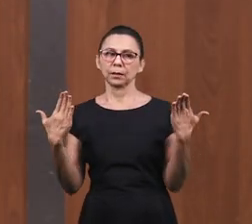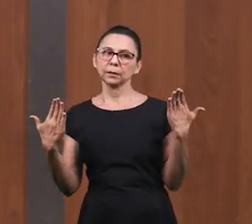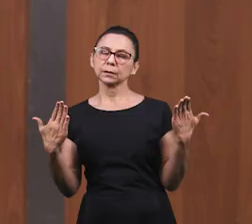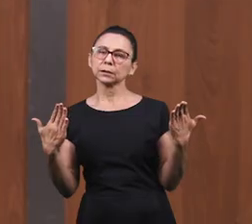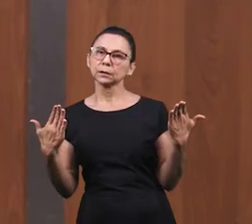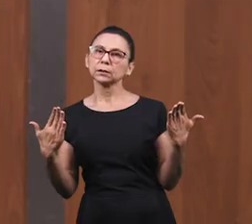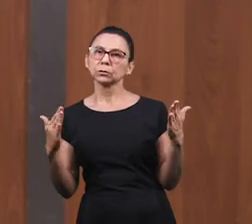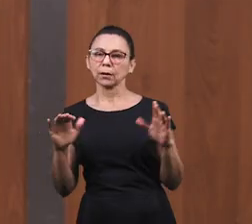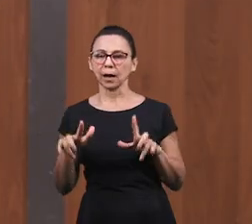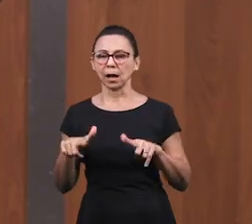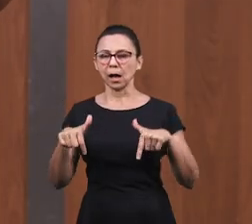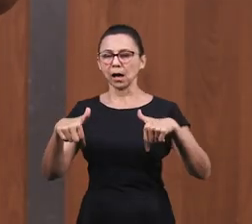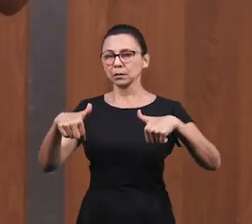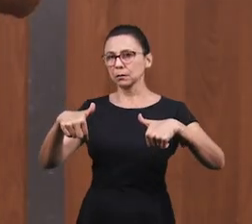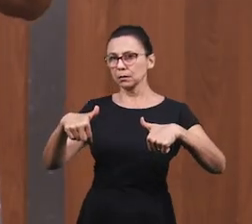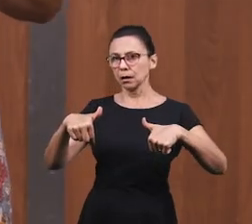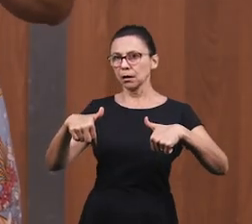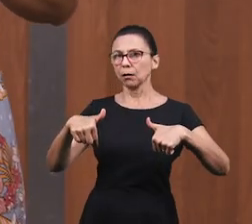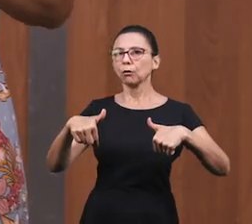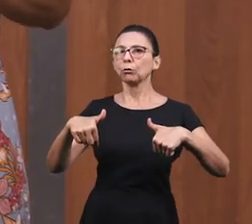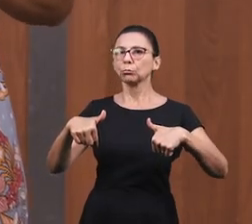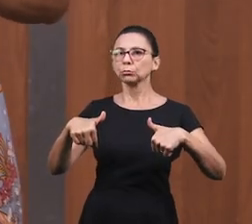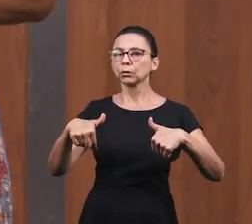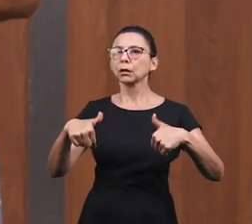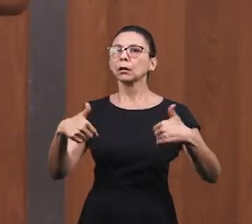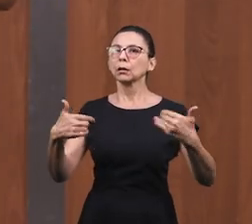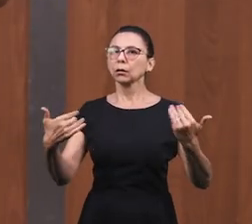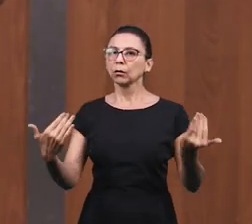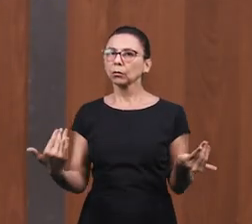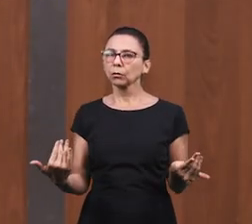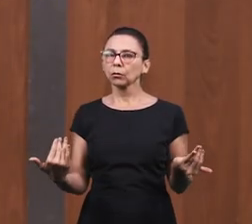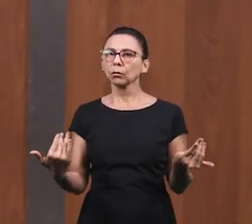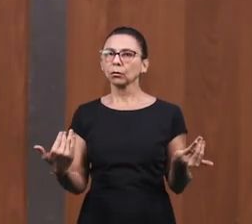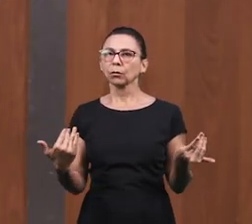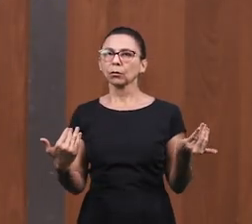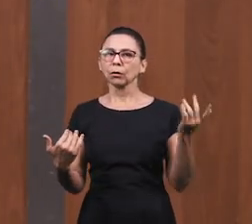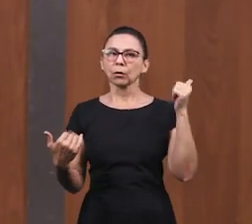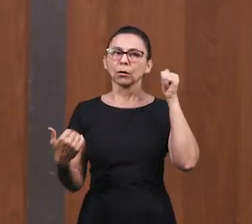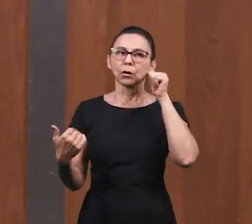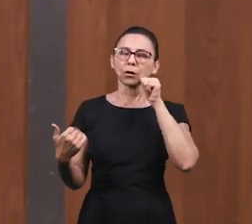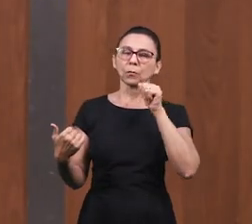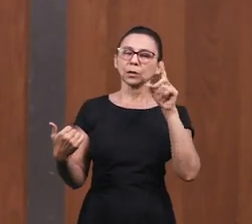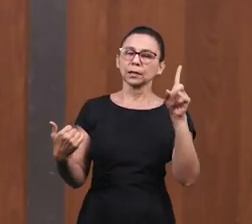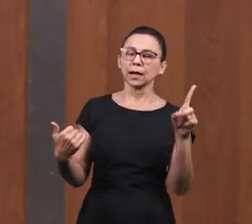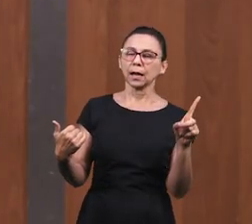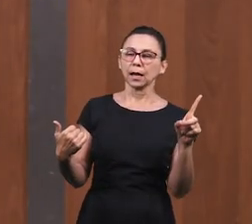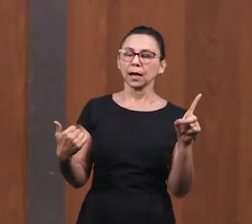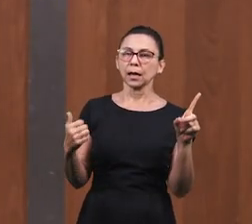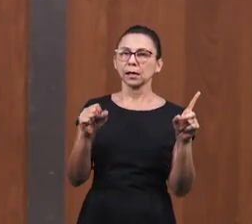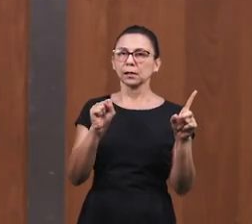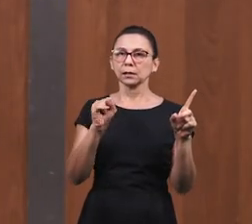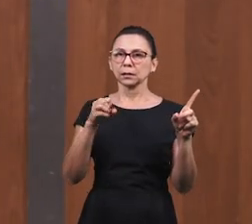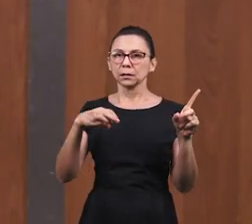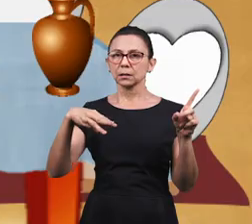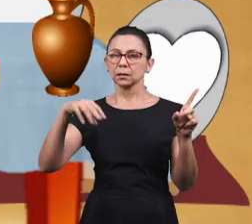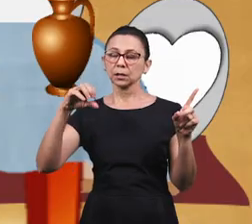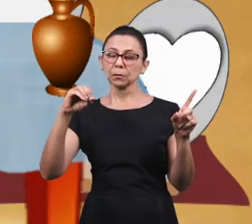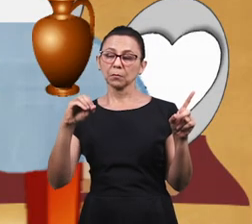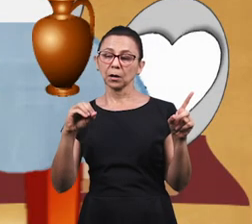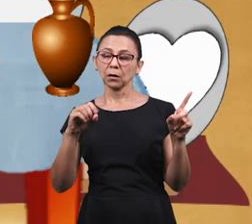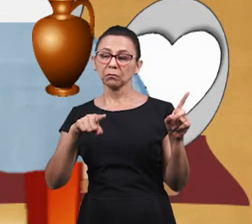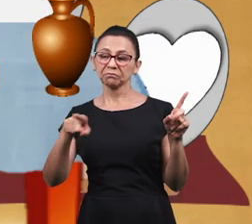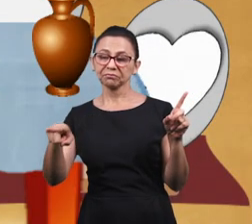de Simão com aquela história dos 2 devedores. Jesus ainda disse àquela mulher,